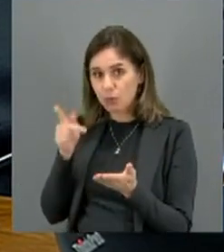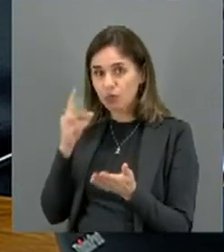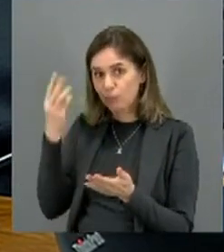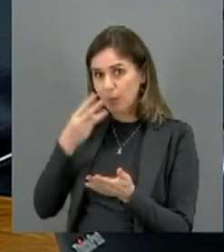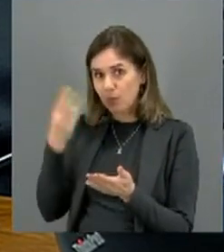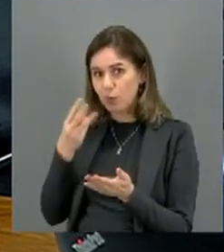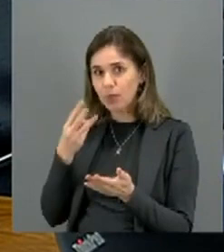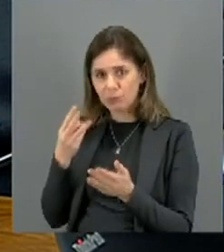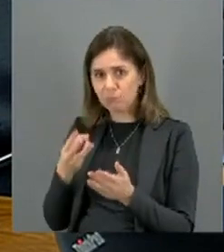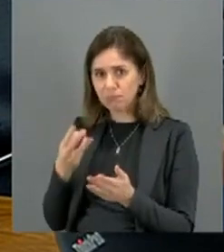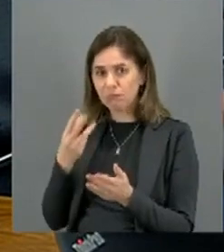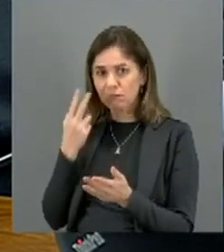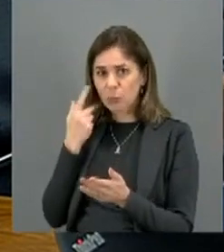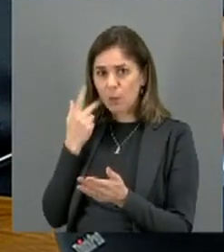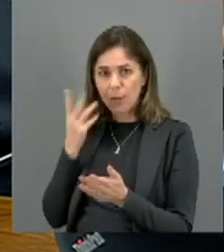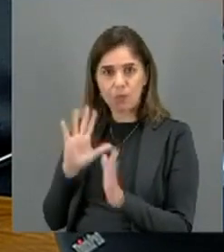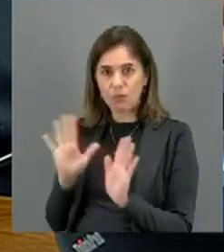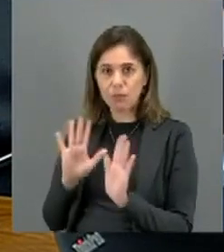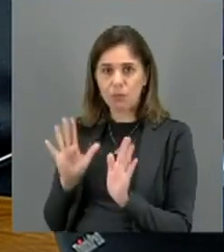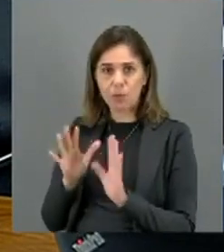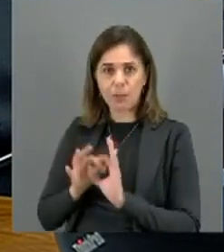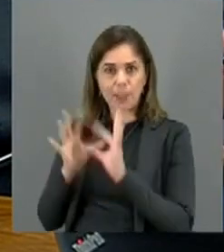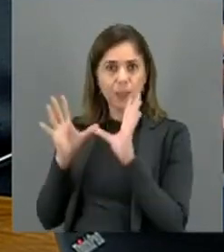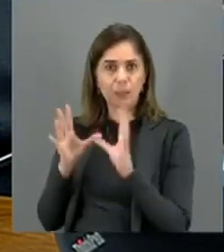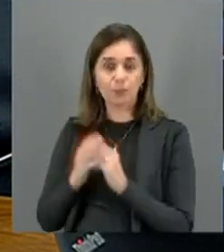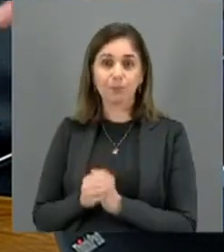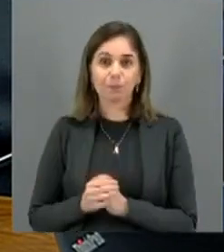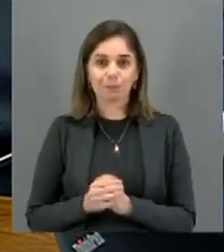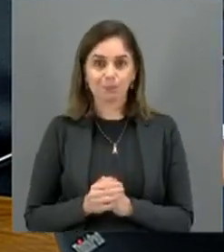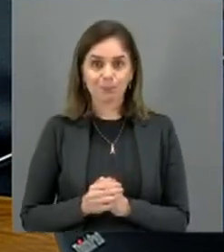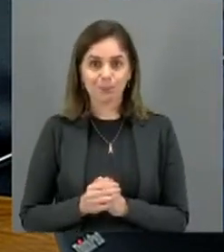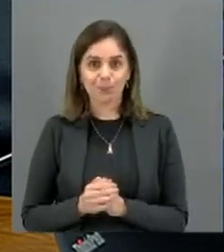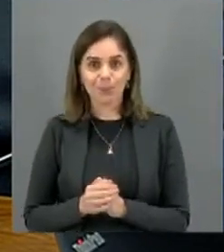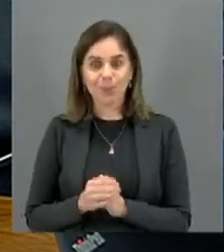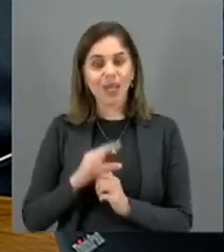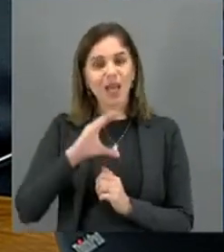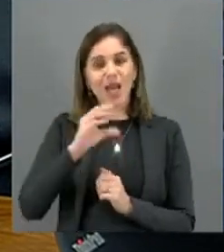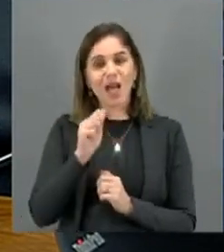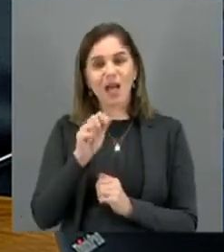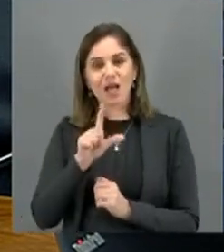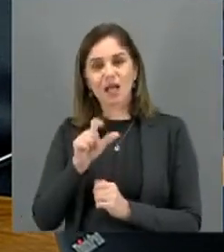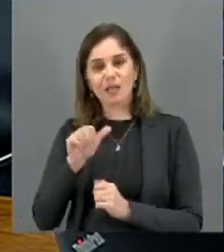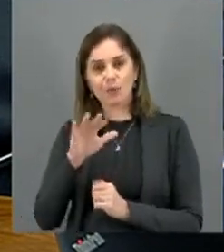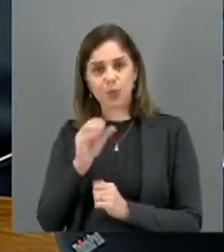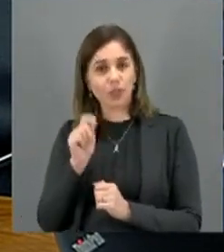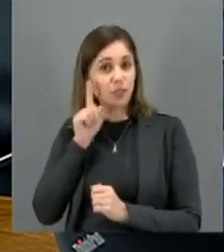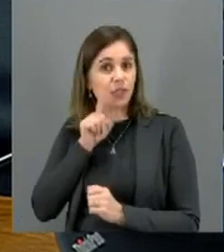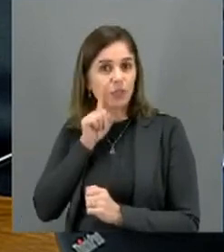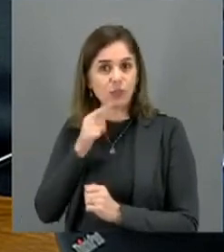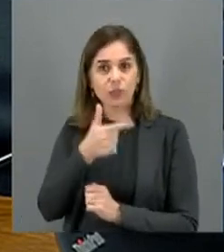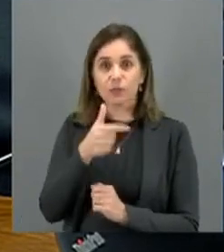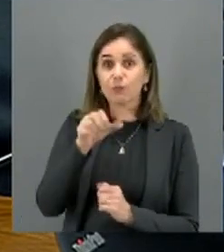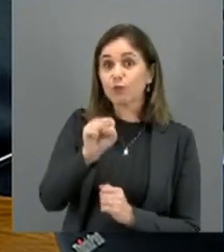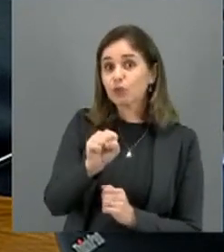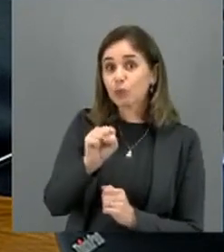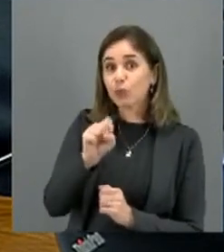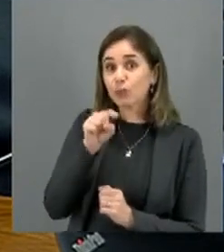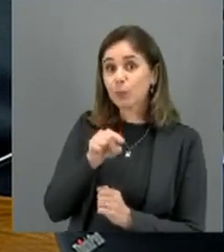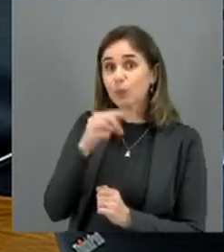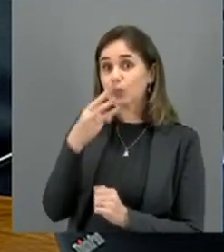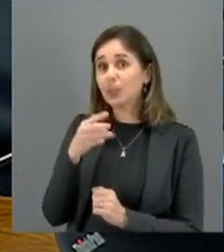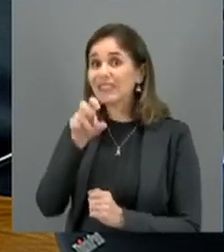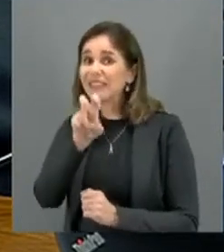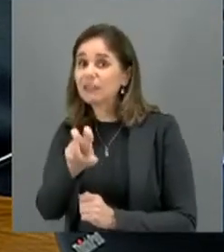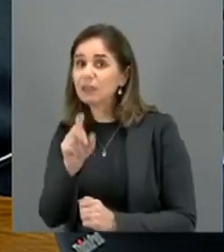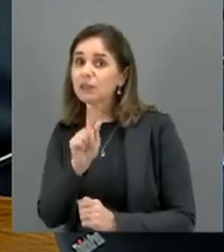Lá nos Estados Unidos, na Califórnia, que é um país que é um estado tão progressista, né, 28,35 gramas.